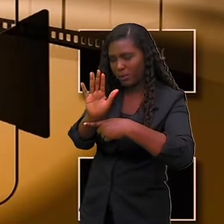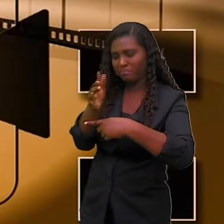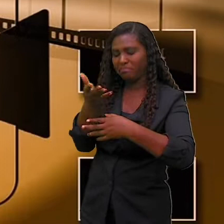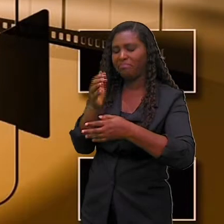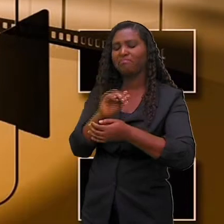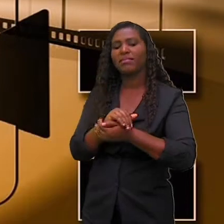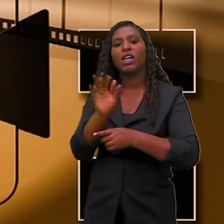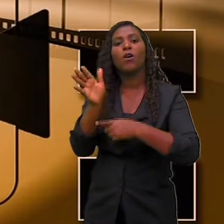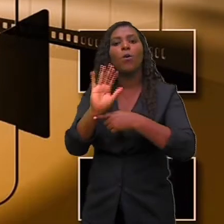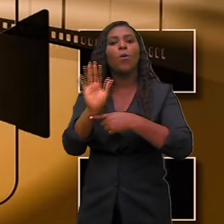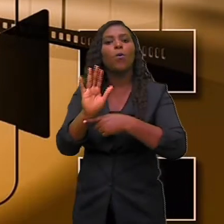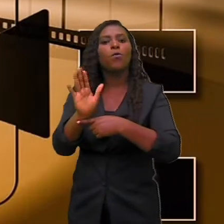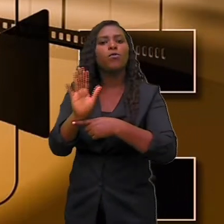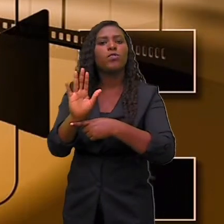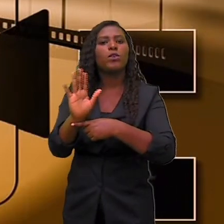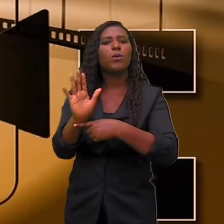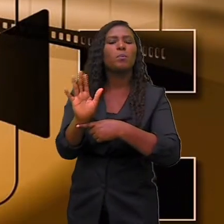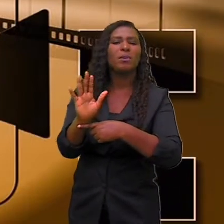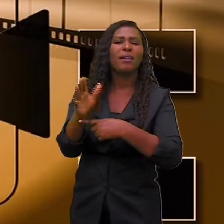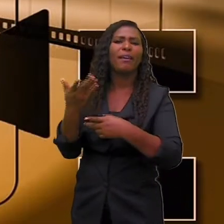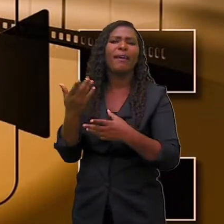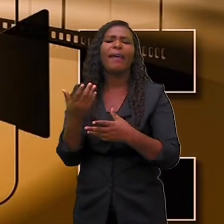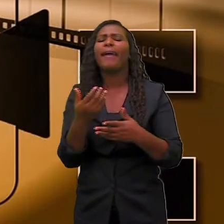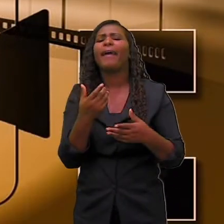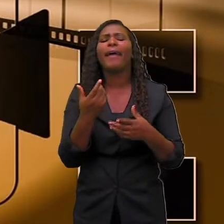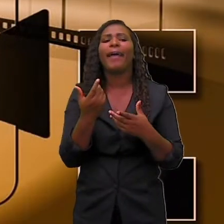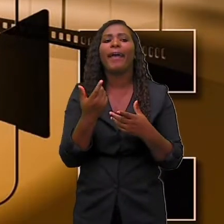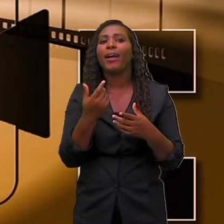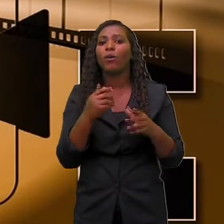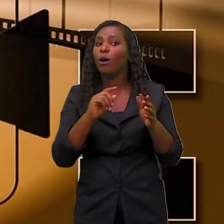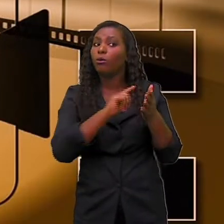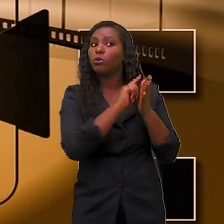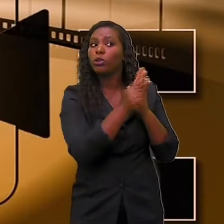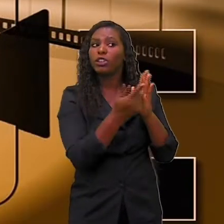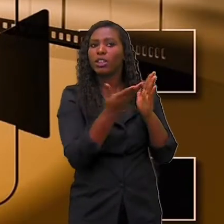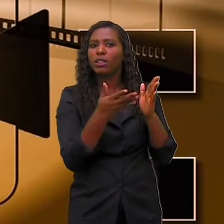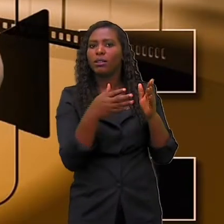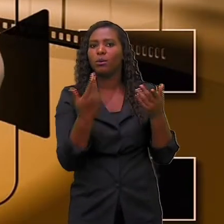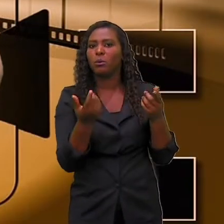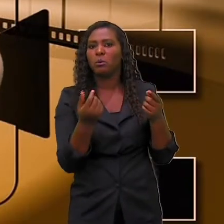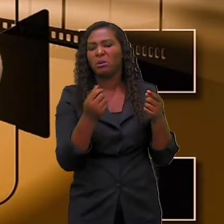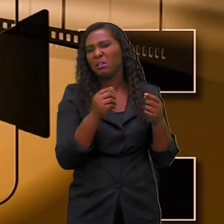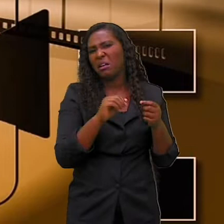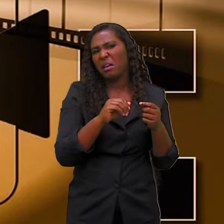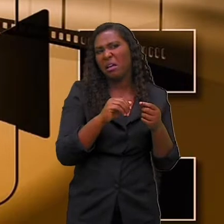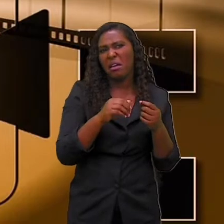qual domínio, pessoal? Vamos lá, ó, pensem aí. Filme, cinema,